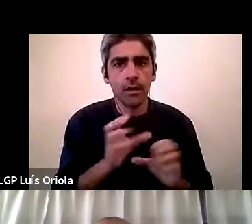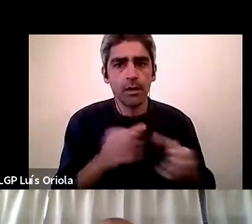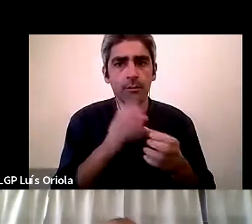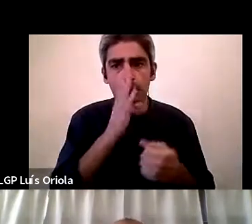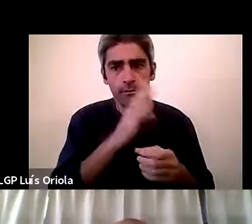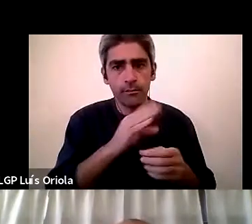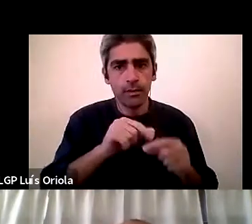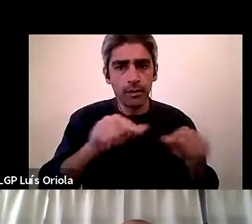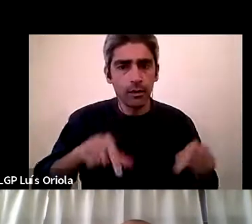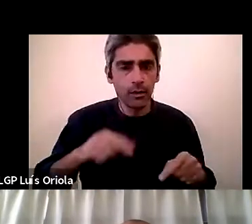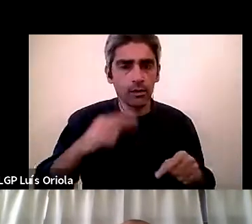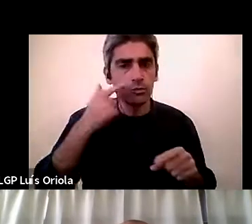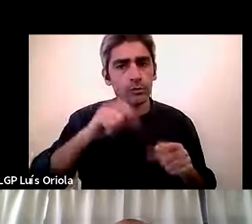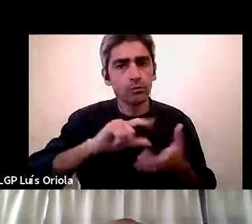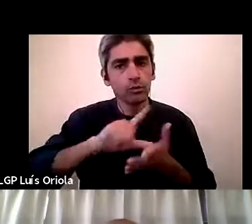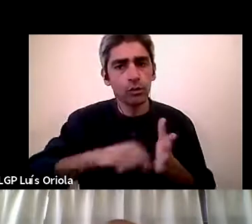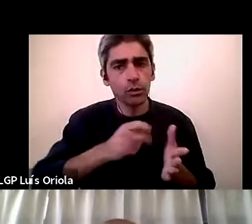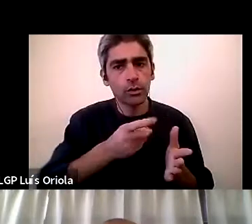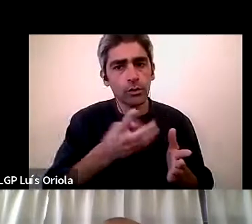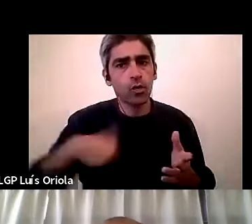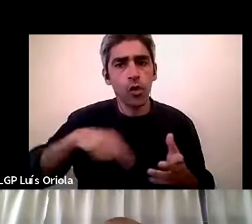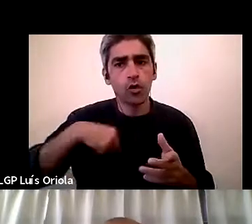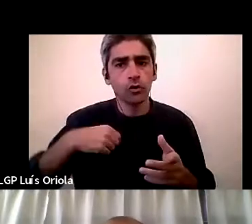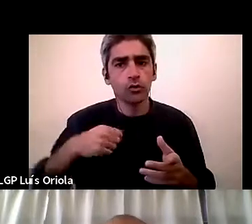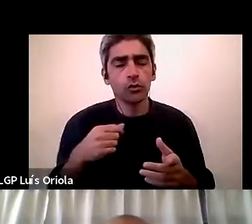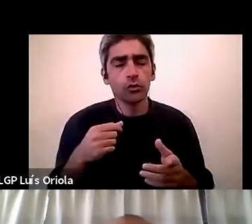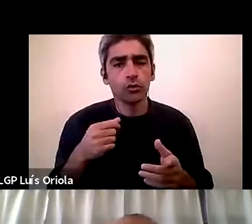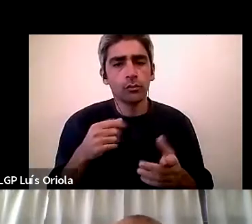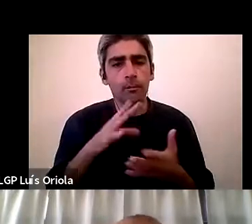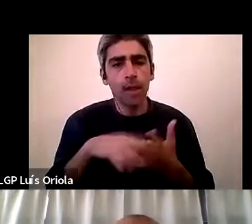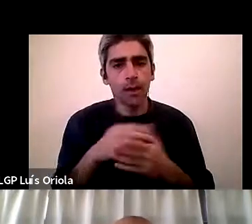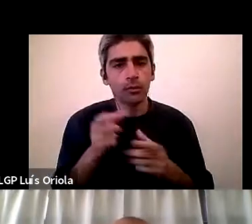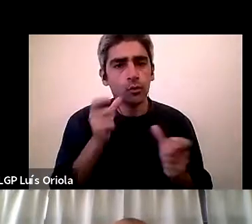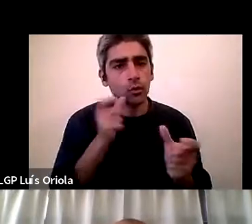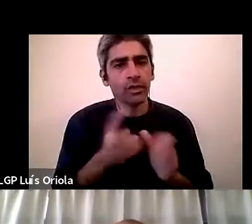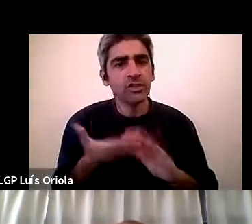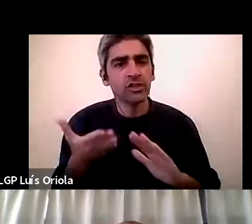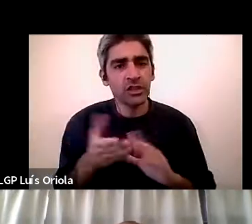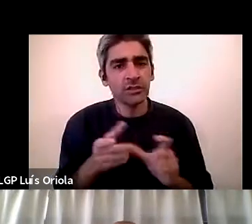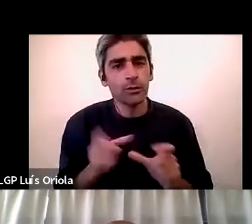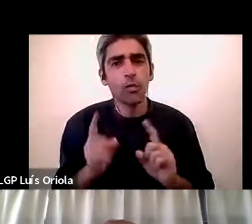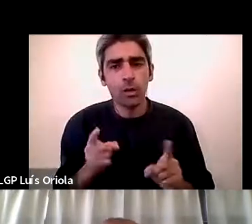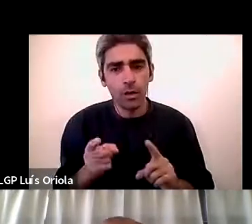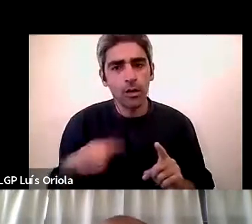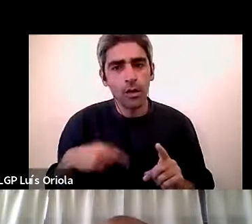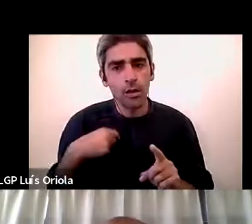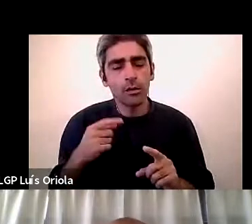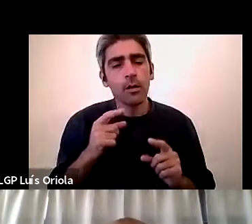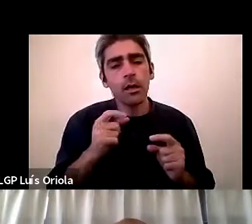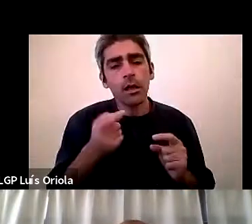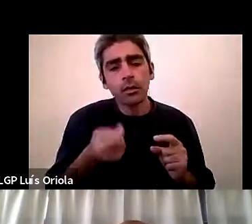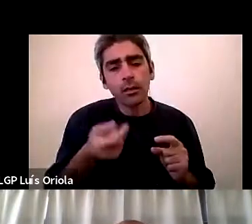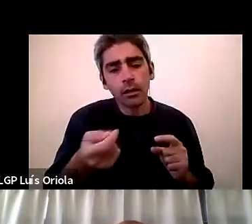terreno, a implementar projetos experimentais, e dos nossos planos de contingência, digamos assim, foi aumentar a periodicidade da